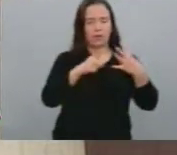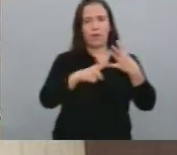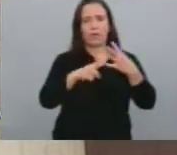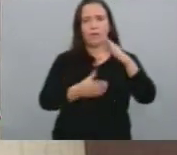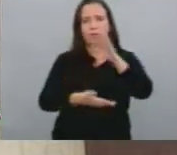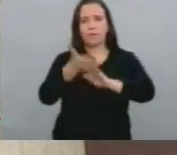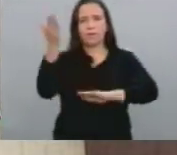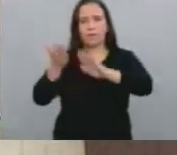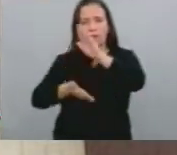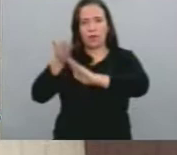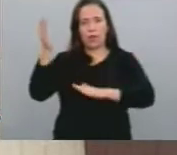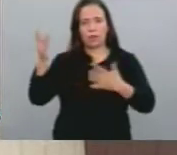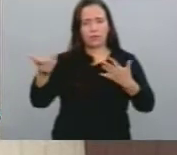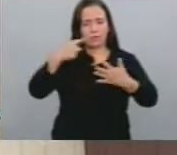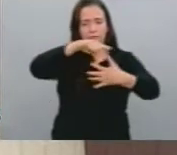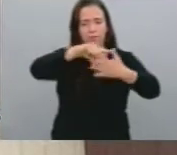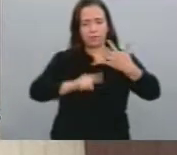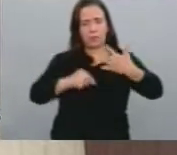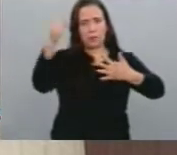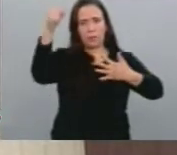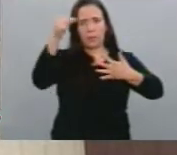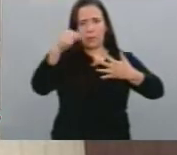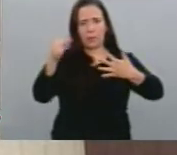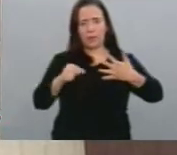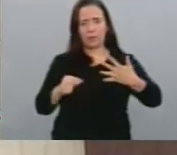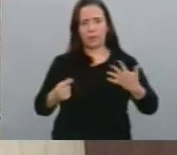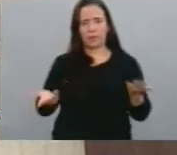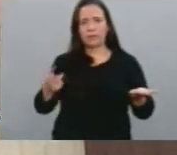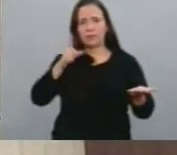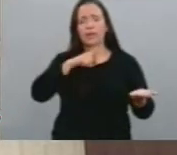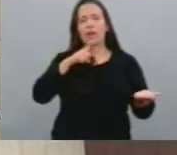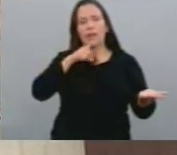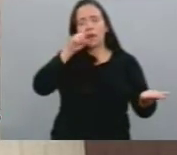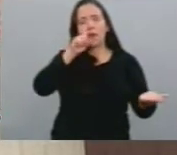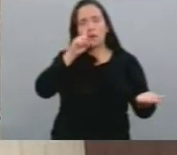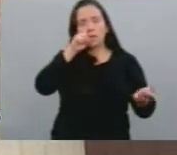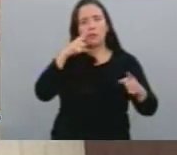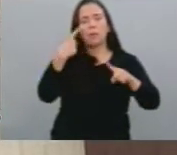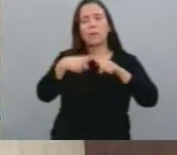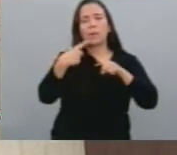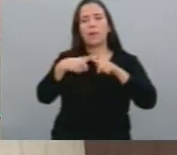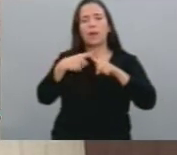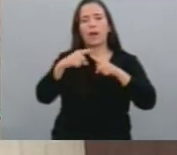viagens. É um capitalismo à prova de risco, porque ele simplesmente se apoia